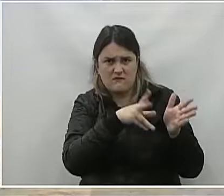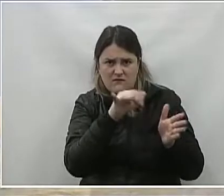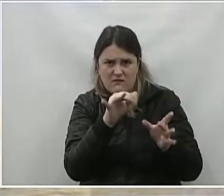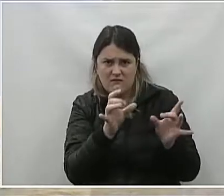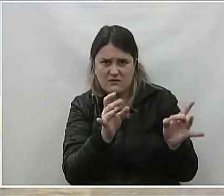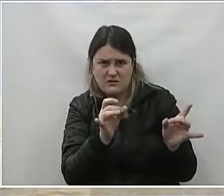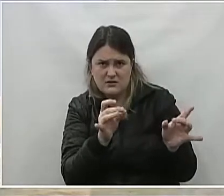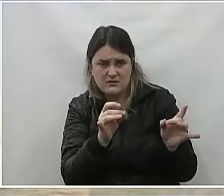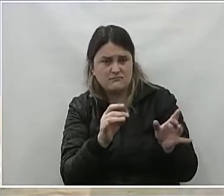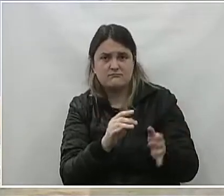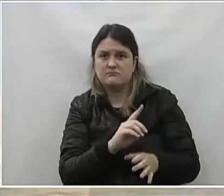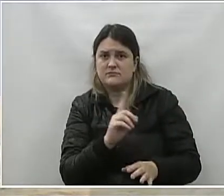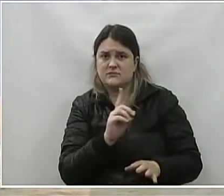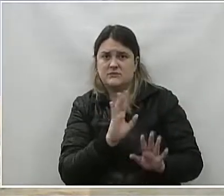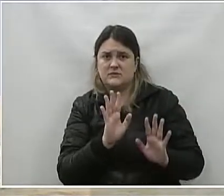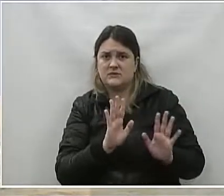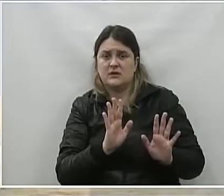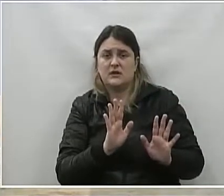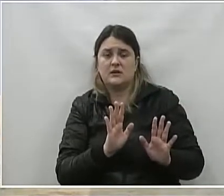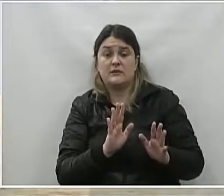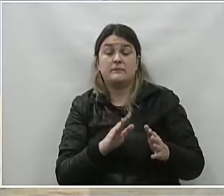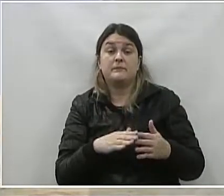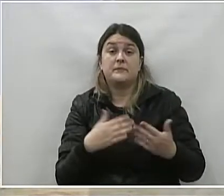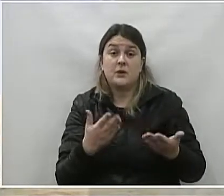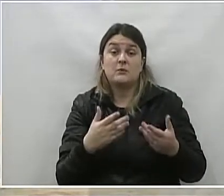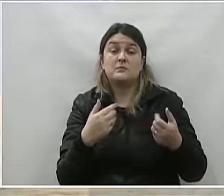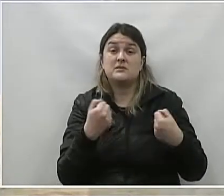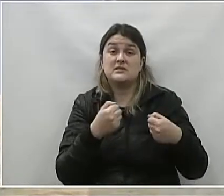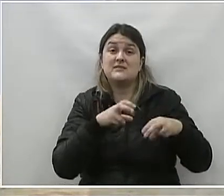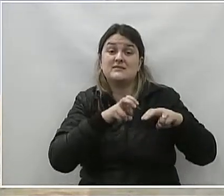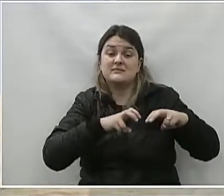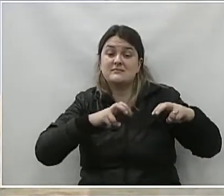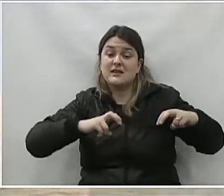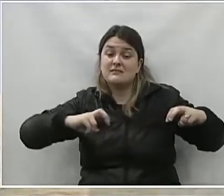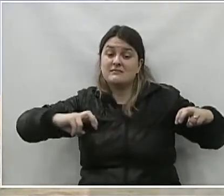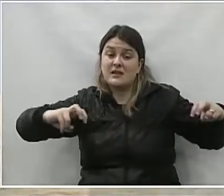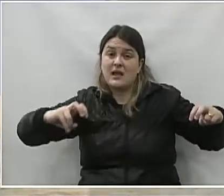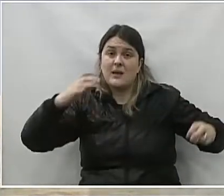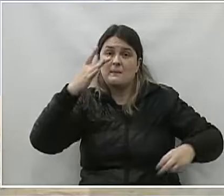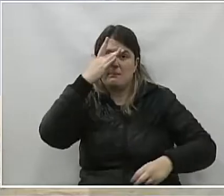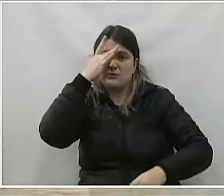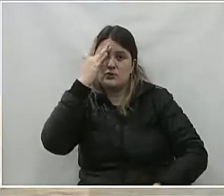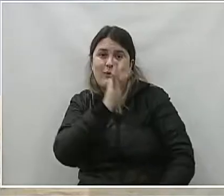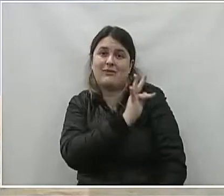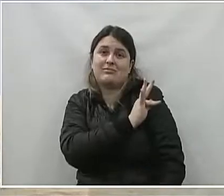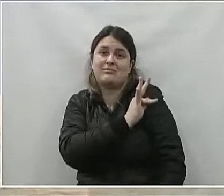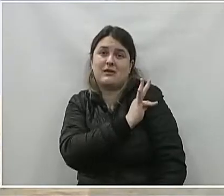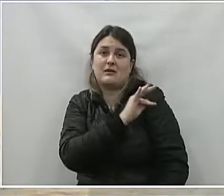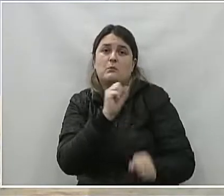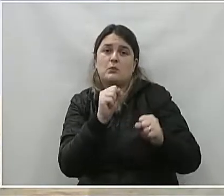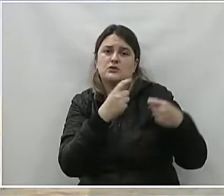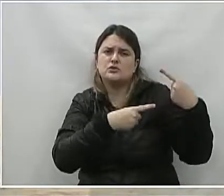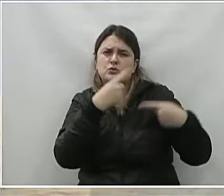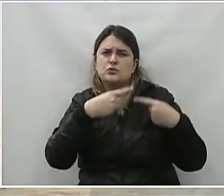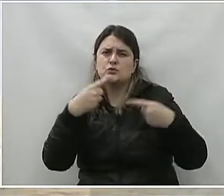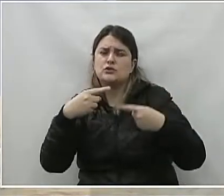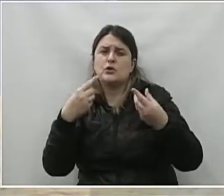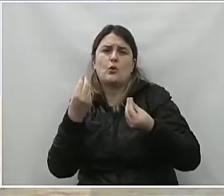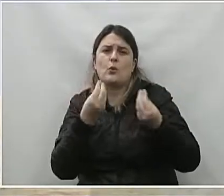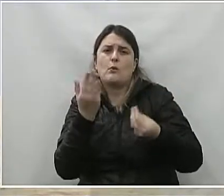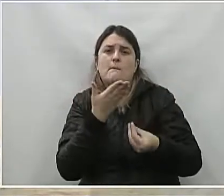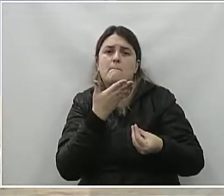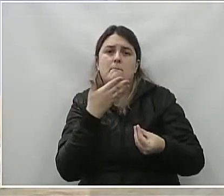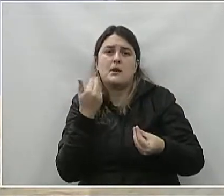vendida? Não. Então, por isso que precisa sentar com pessoas técnicas que possam discutir da melhor forma